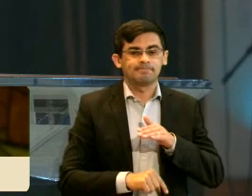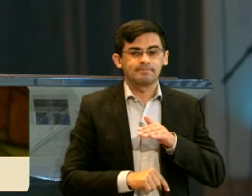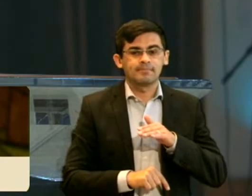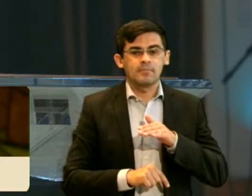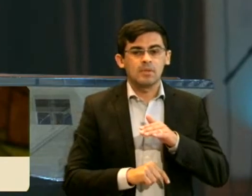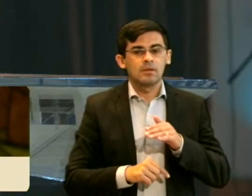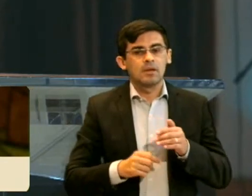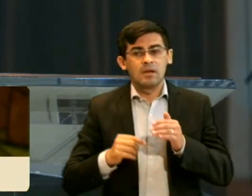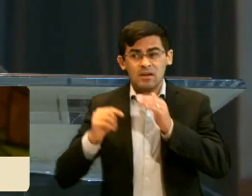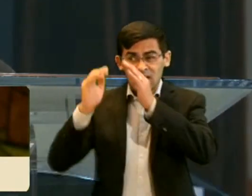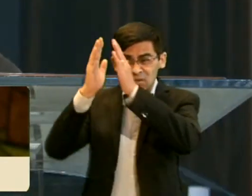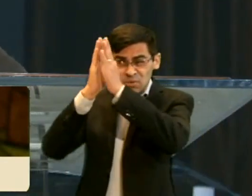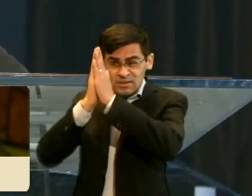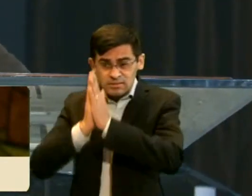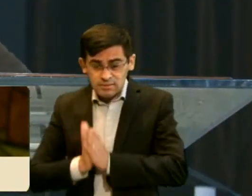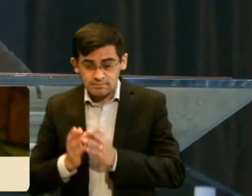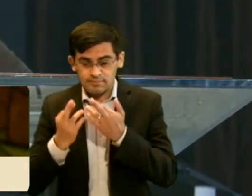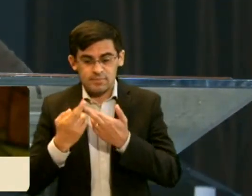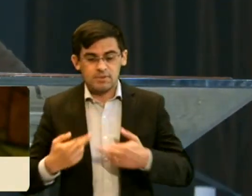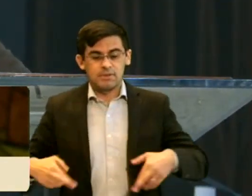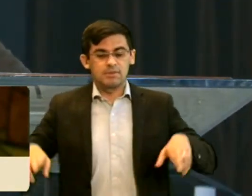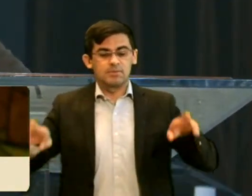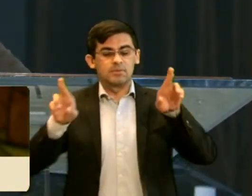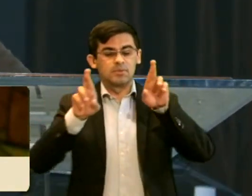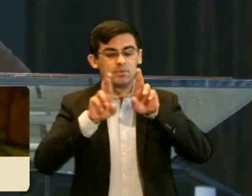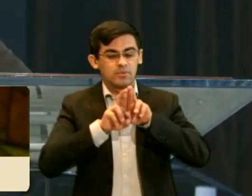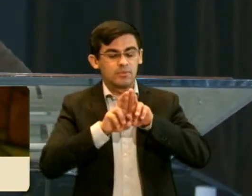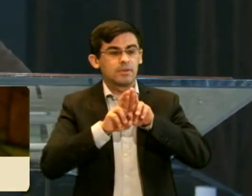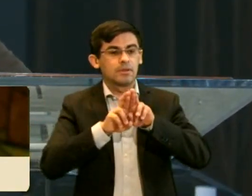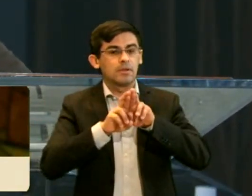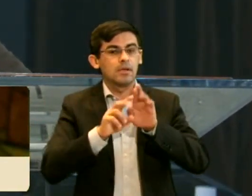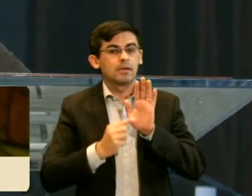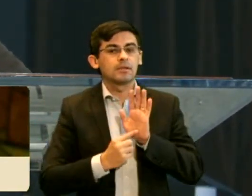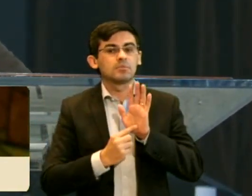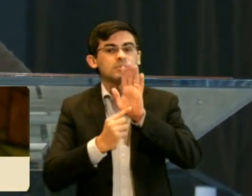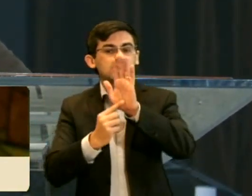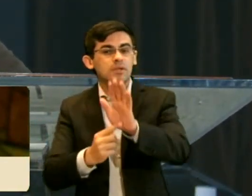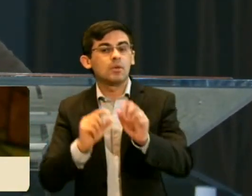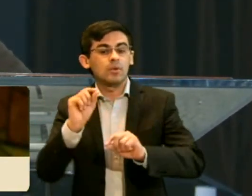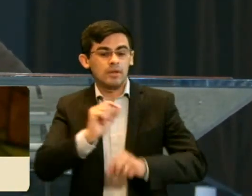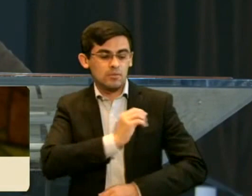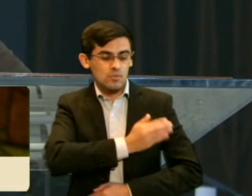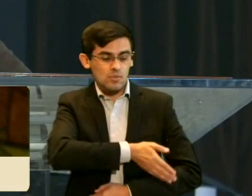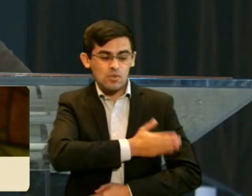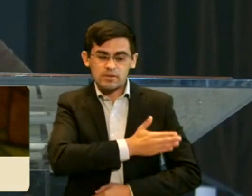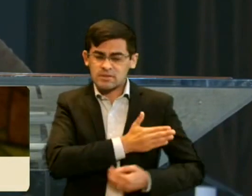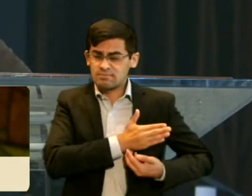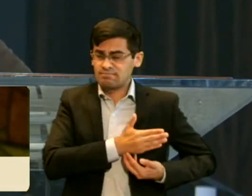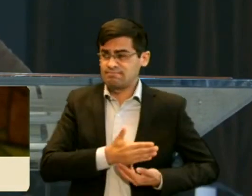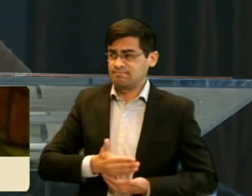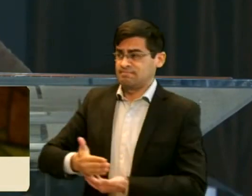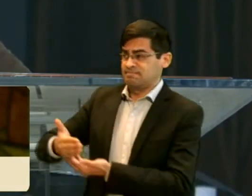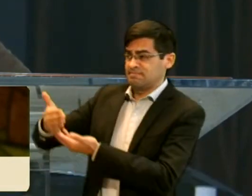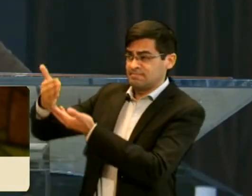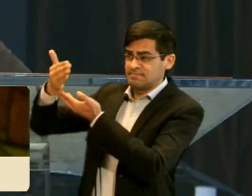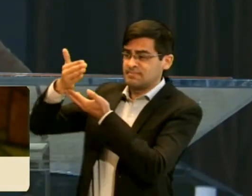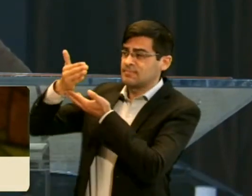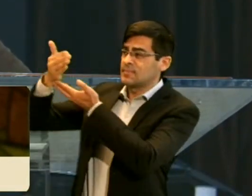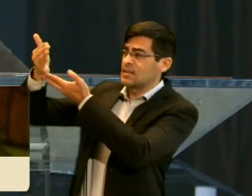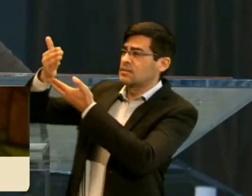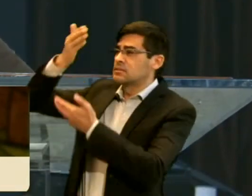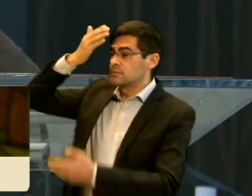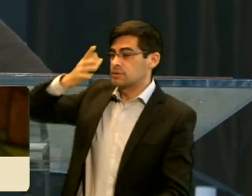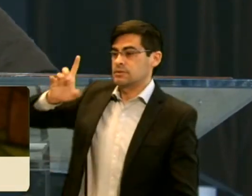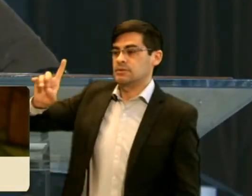A adoração que renova é a expressão de um coração entregue completamente ao